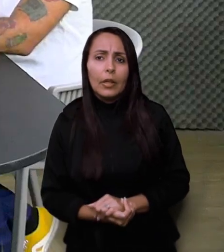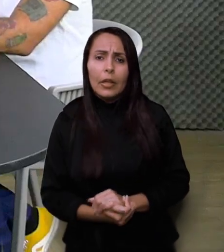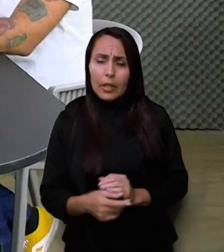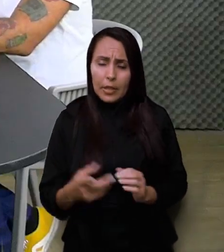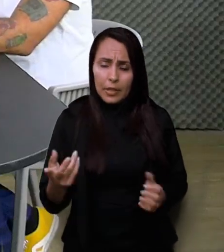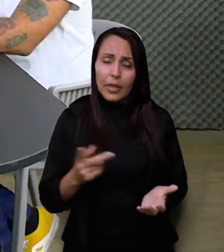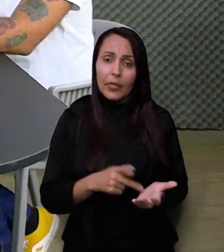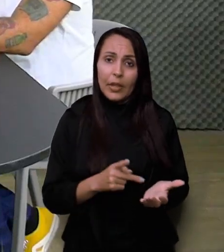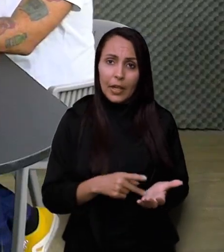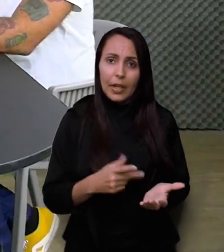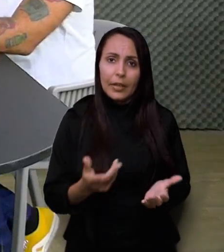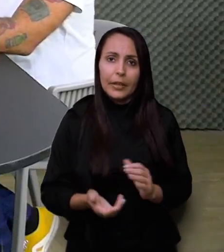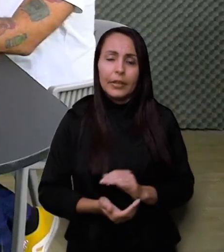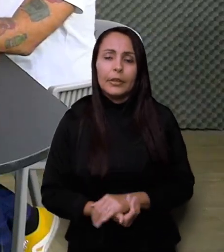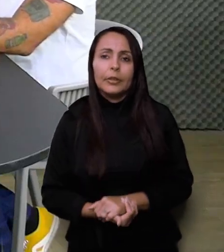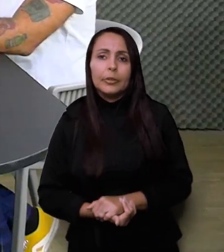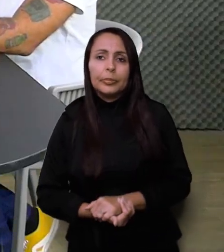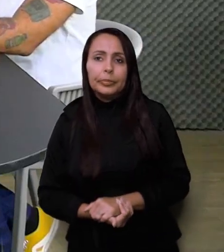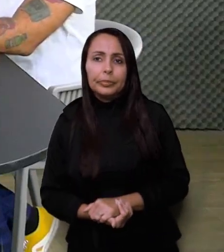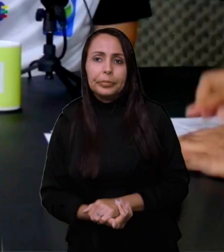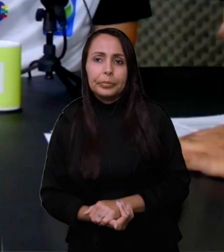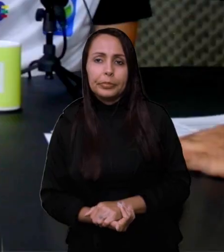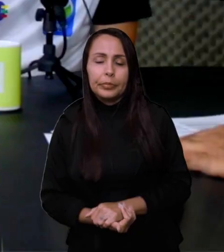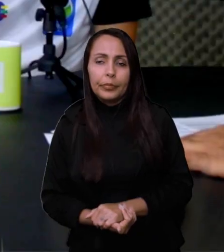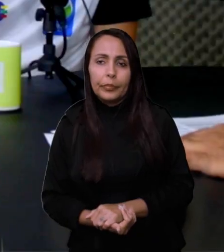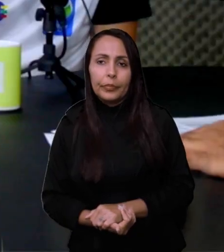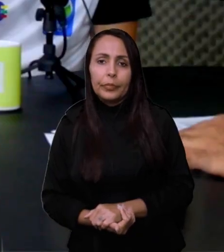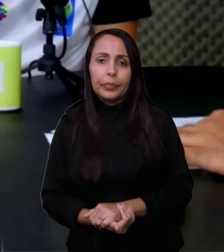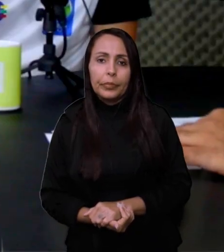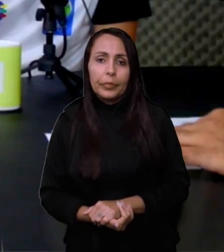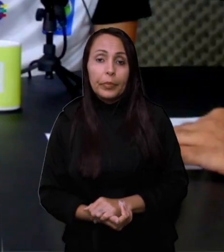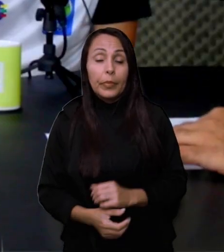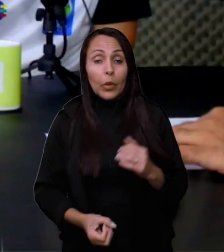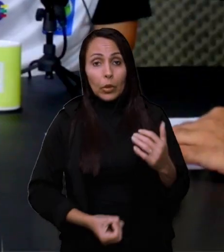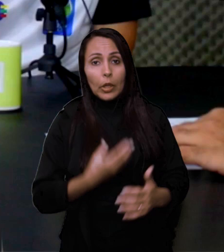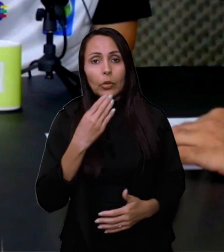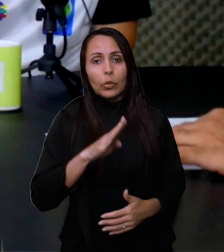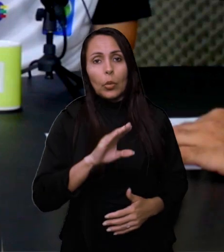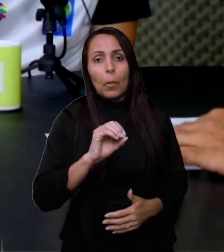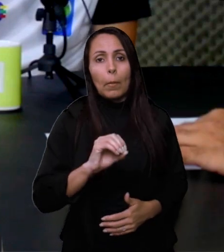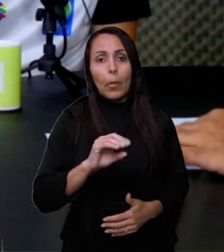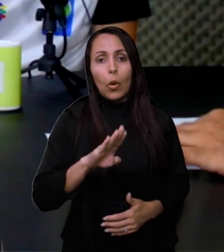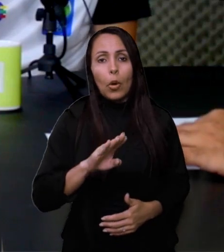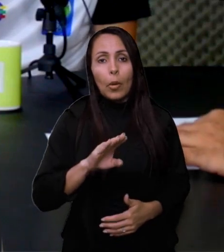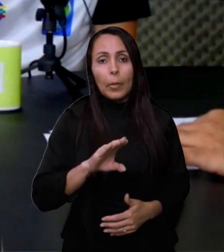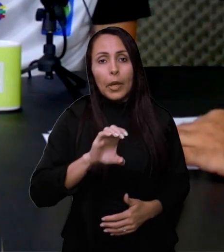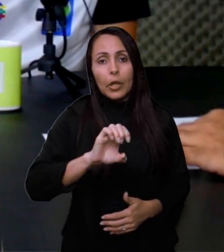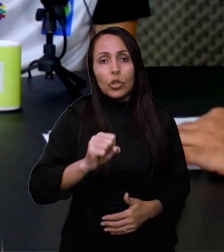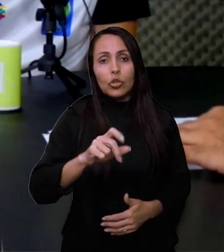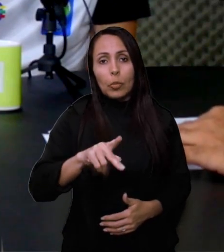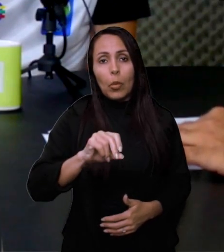mesmo? Quer falar? Não, fica à vontade, cara. O criador do Bob Esponja é um biólogo.